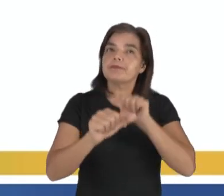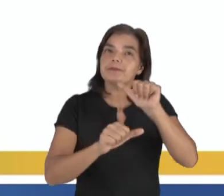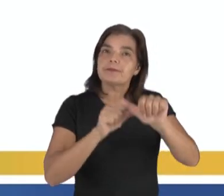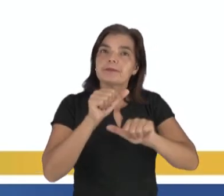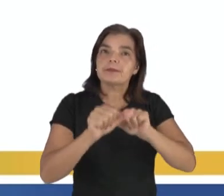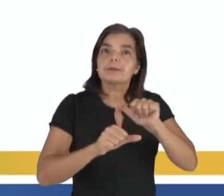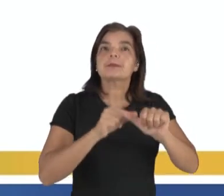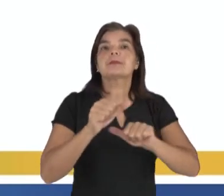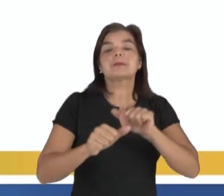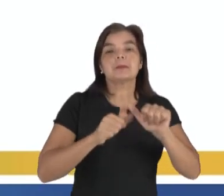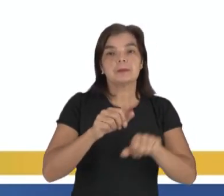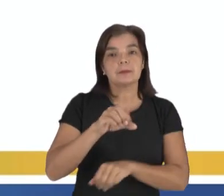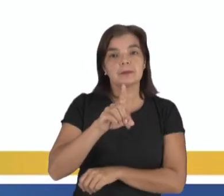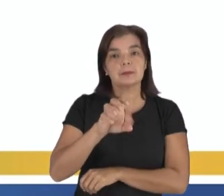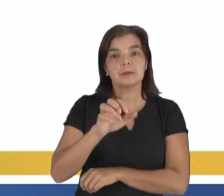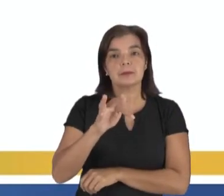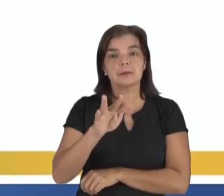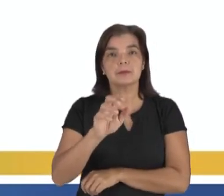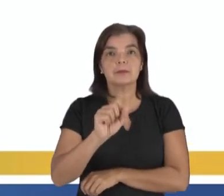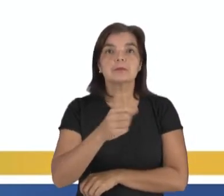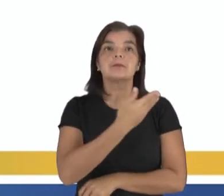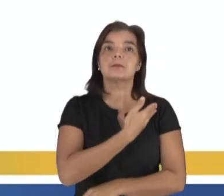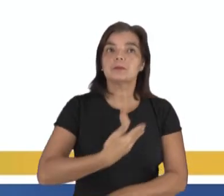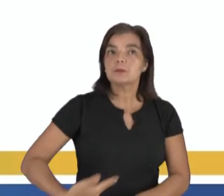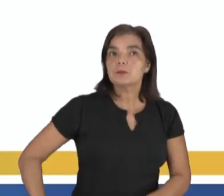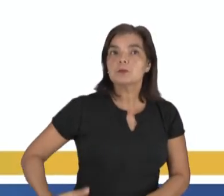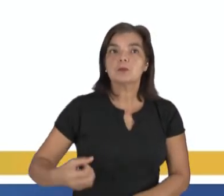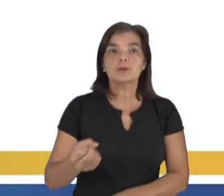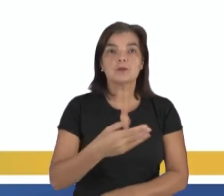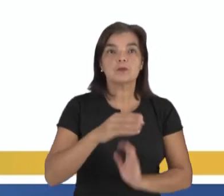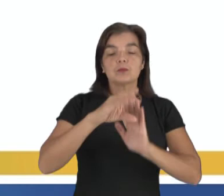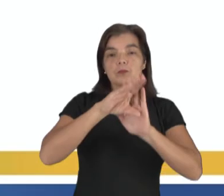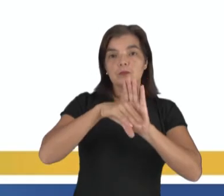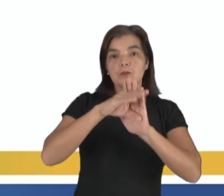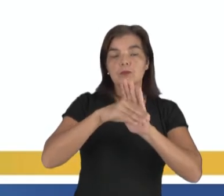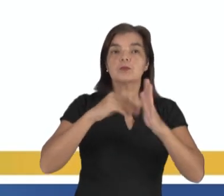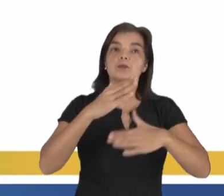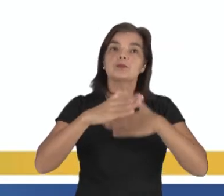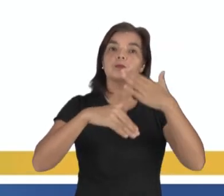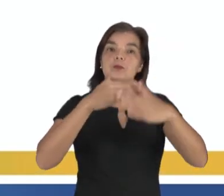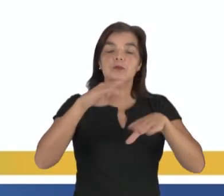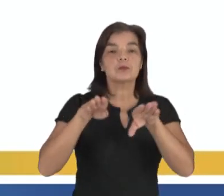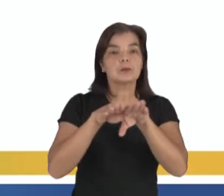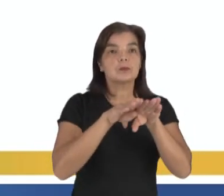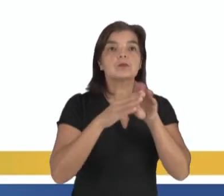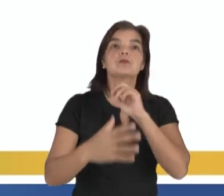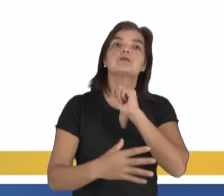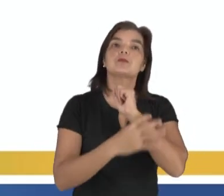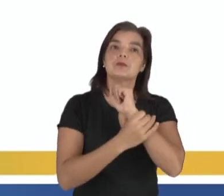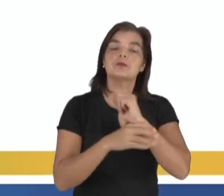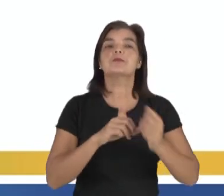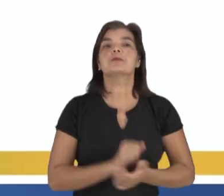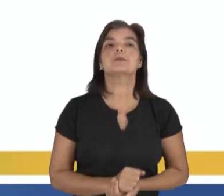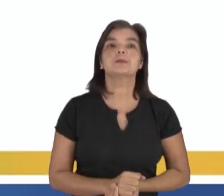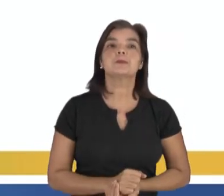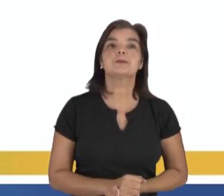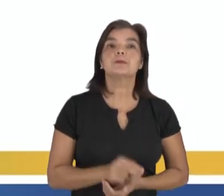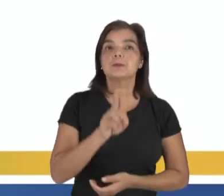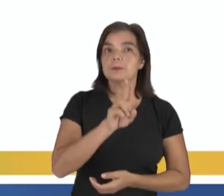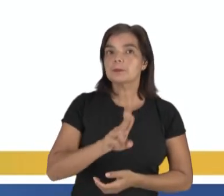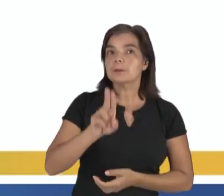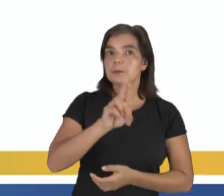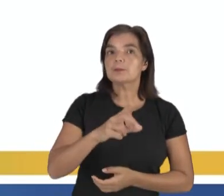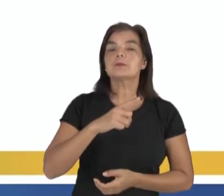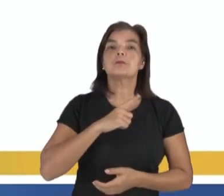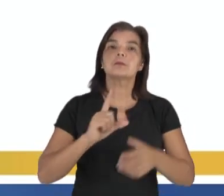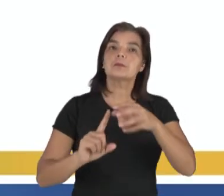a se modificar a partir da defesa pública de um novo conceito, o desenvolvimento sustentável. O uso